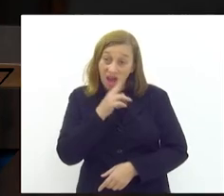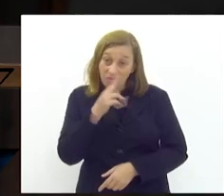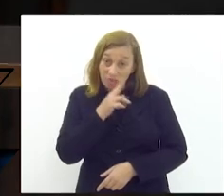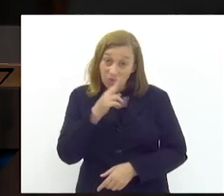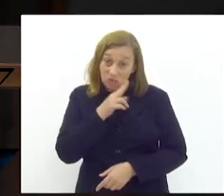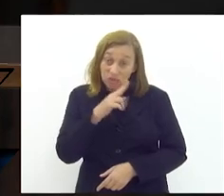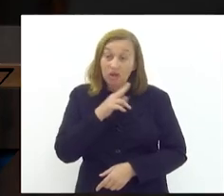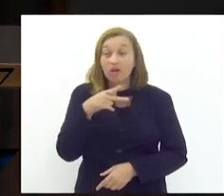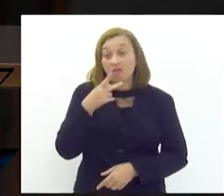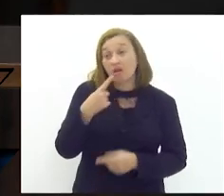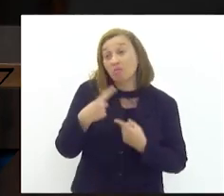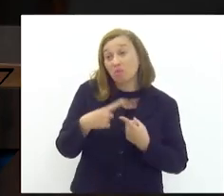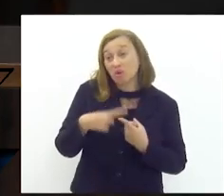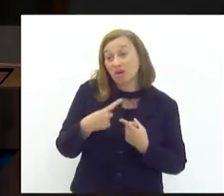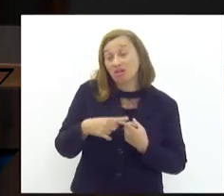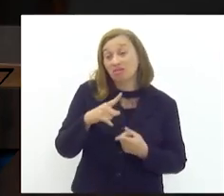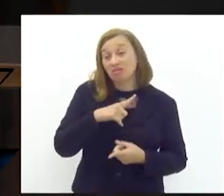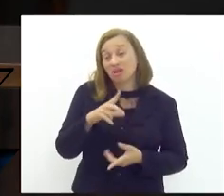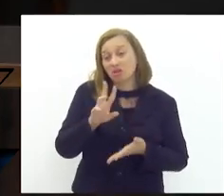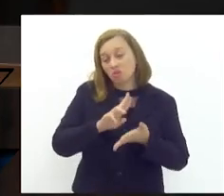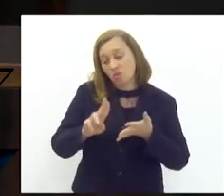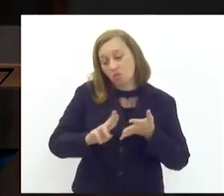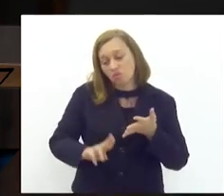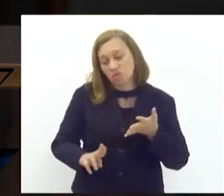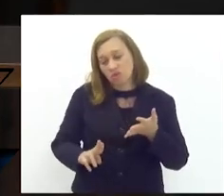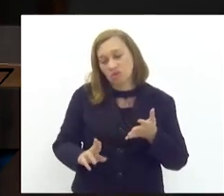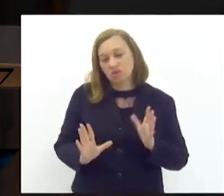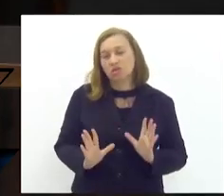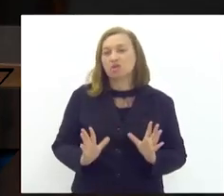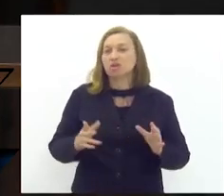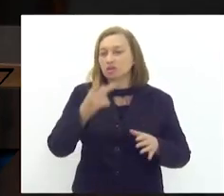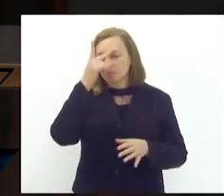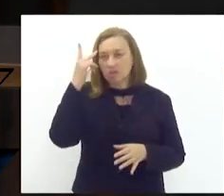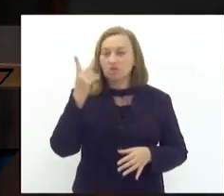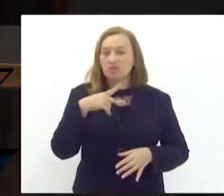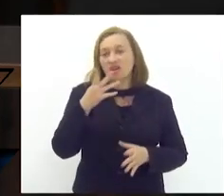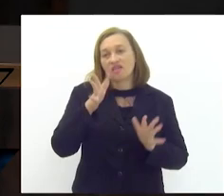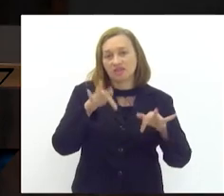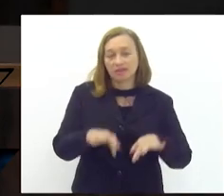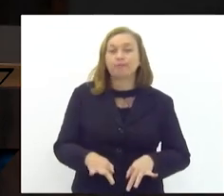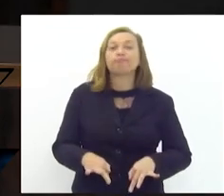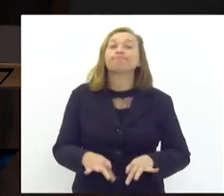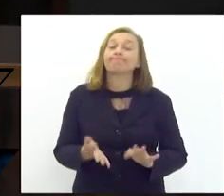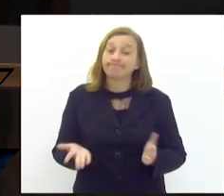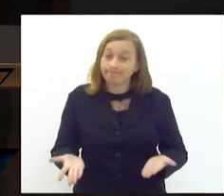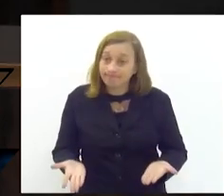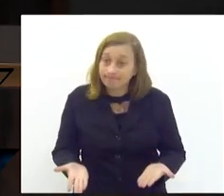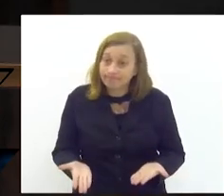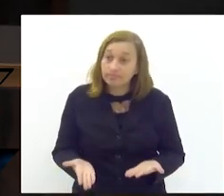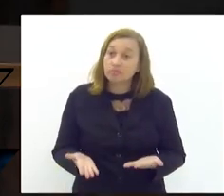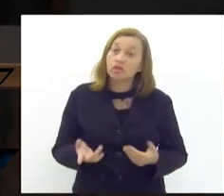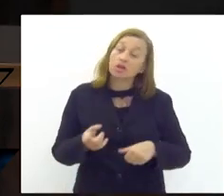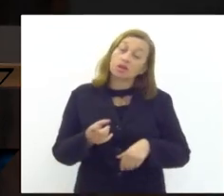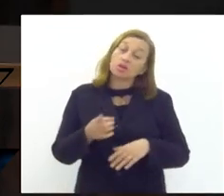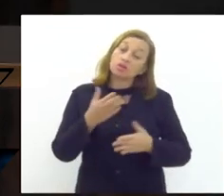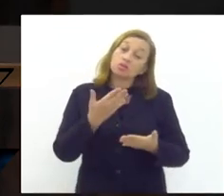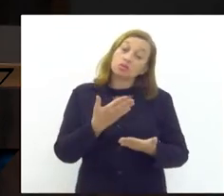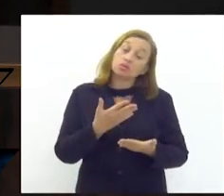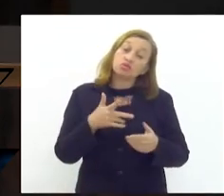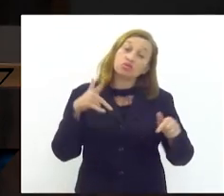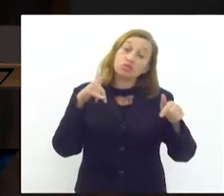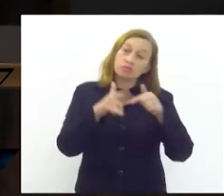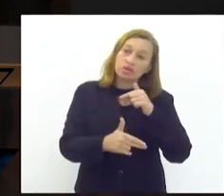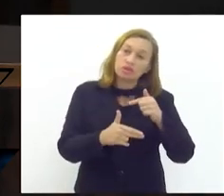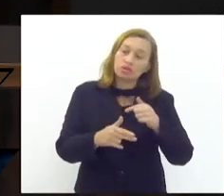nas falas porque tem escrito no expediente final e aí a gente não não sercia o direito de quem chegou